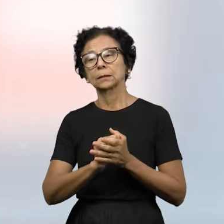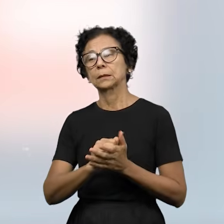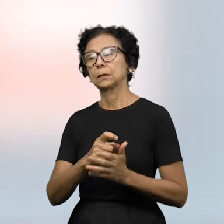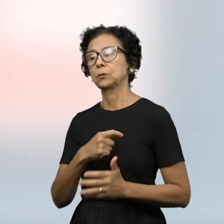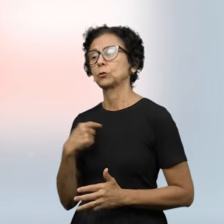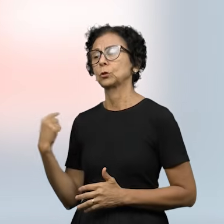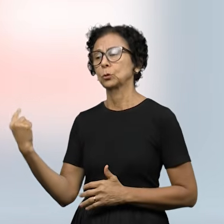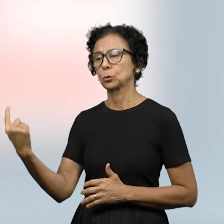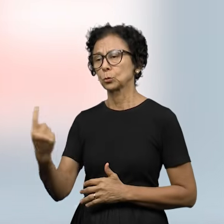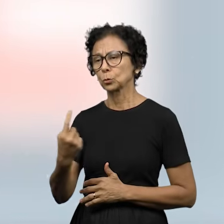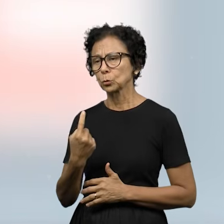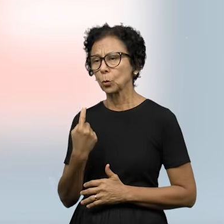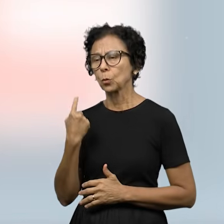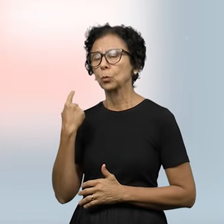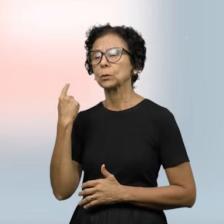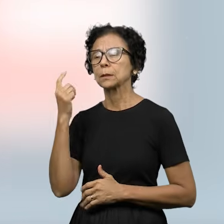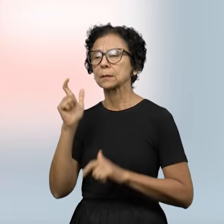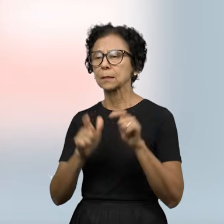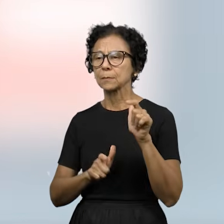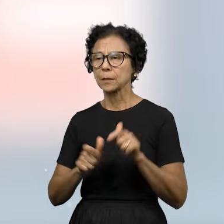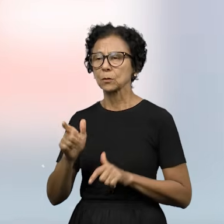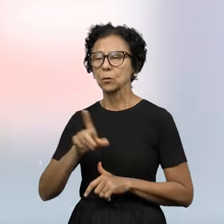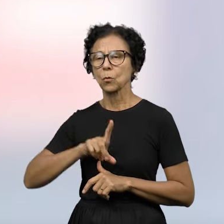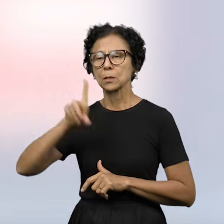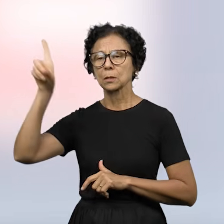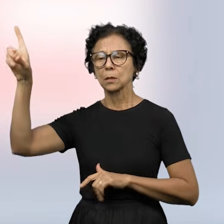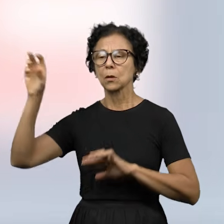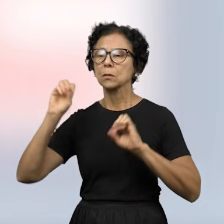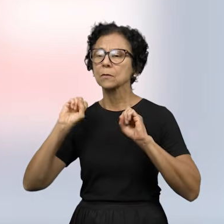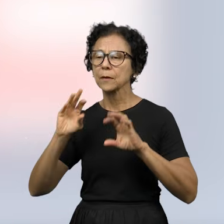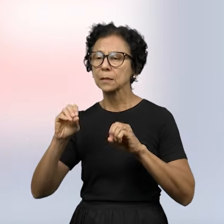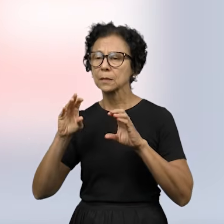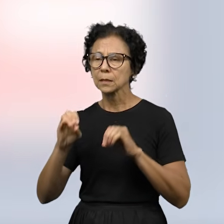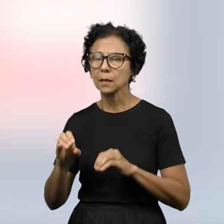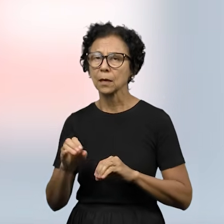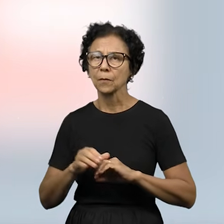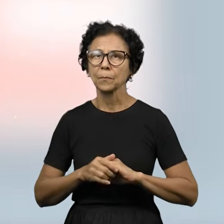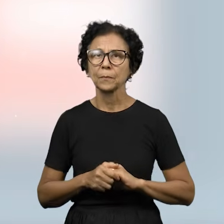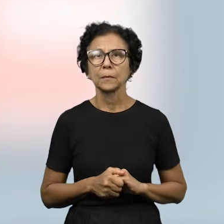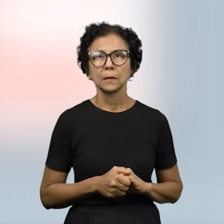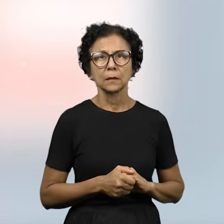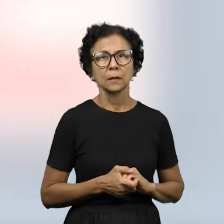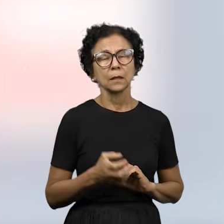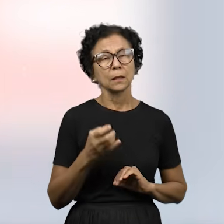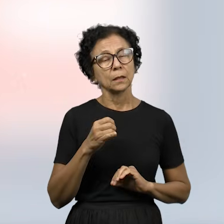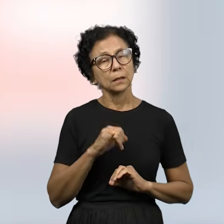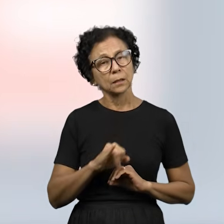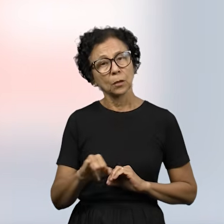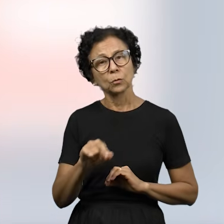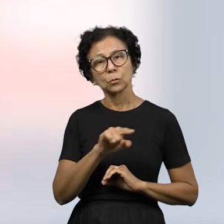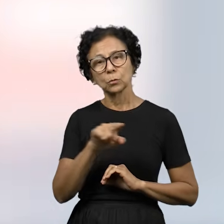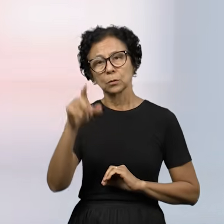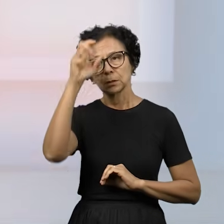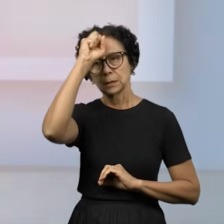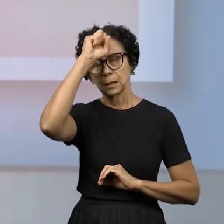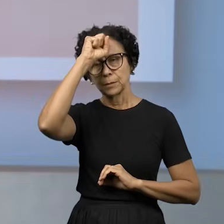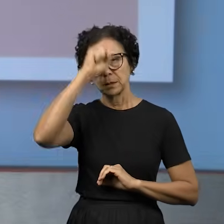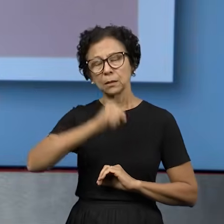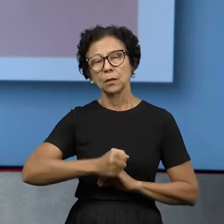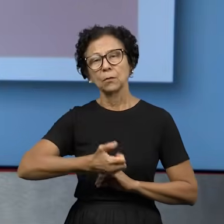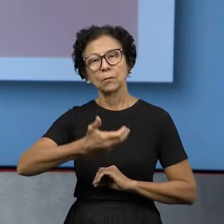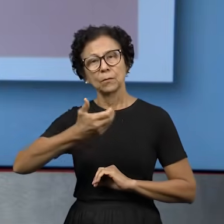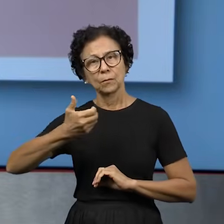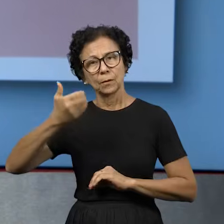todos ensinados por Deus. Portanto, todo aquele que do Pai ouviu e aprendeu, vem a mim.